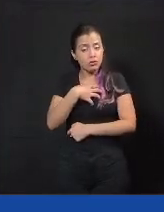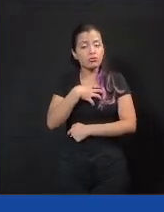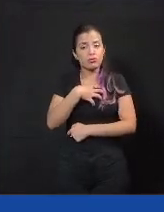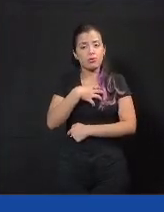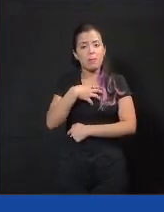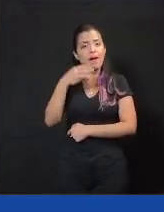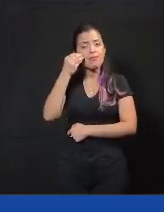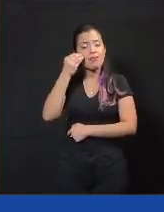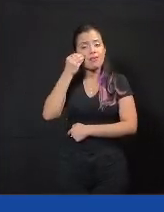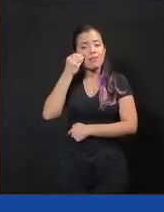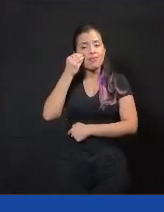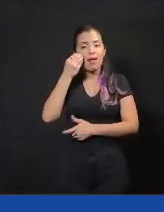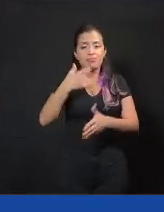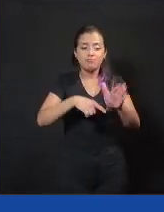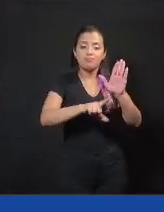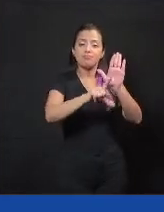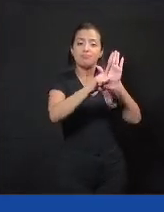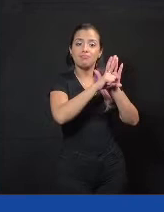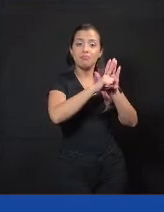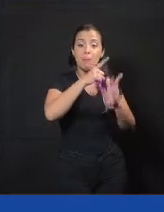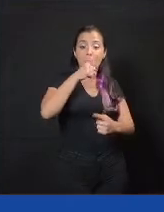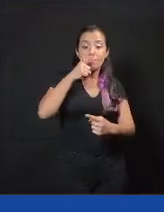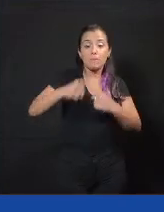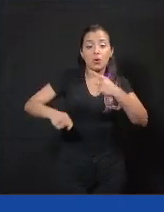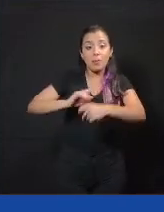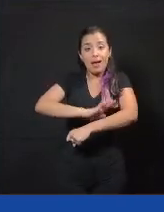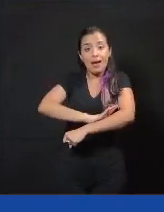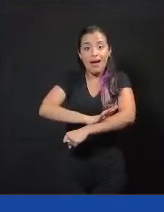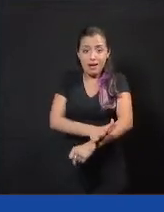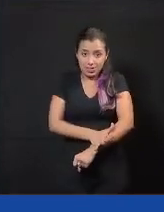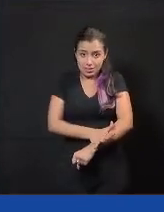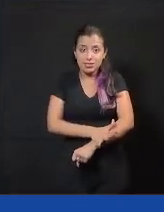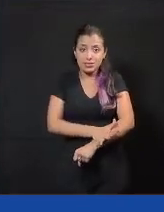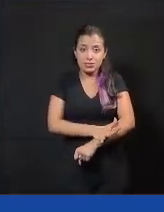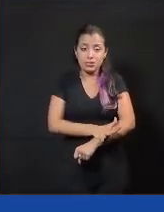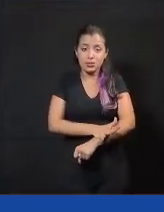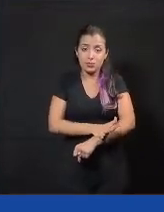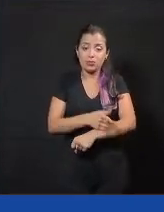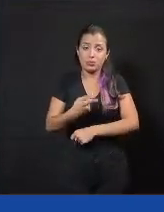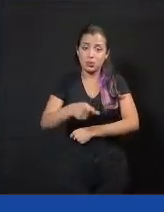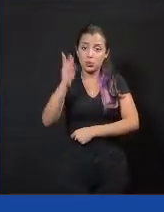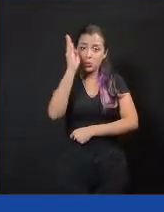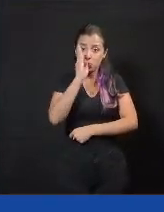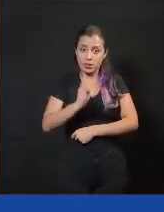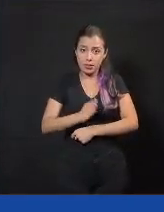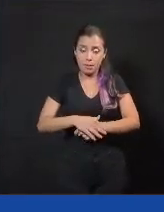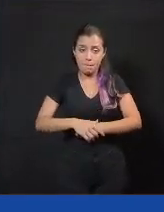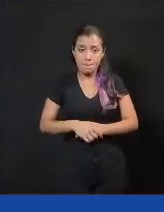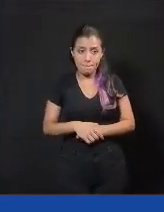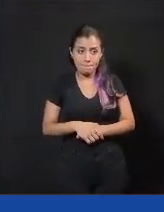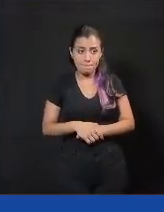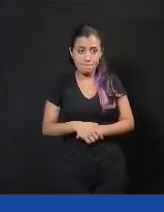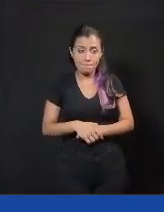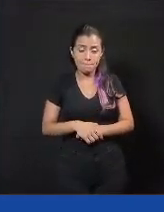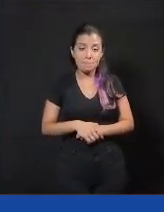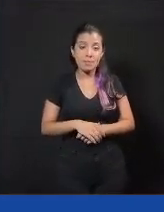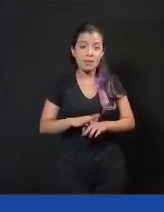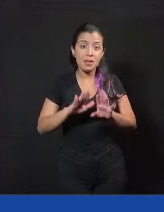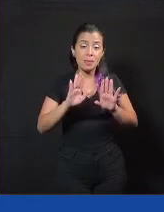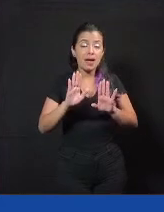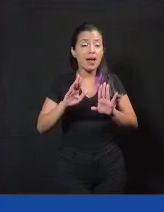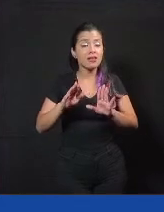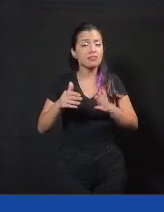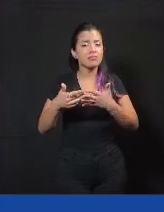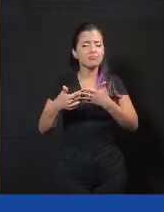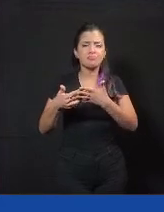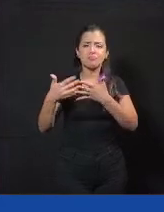legislativas que procuravam proibir o racismo, coibir a prática do racismo no Brasil. Mas o que vemos é que, ao longo